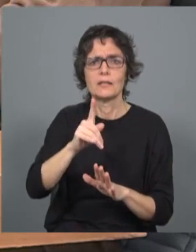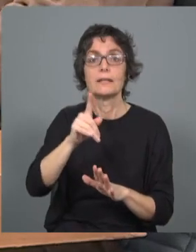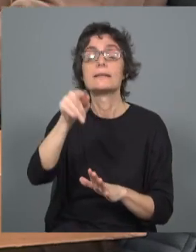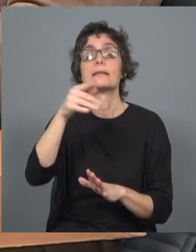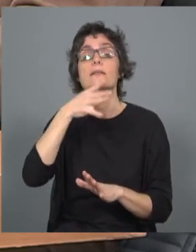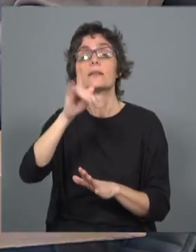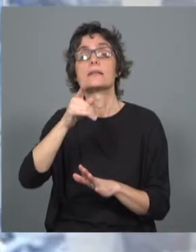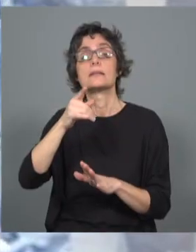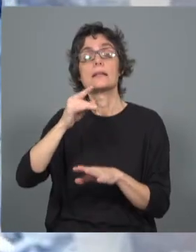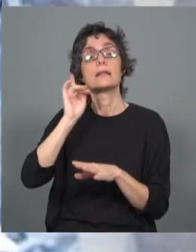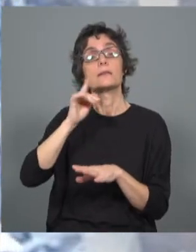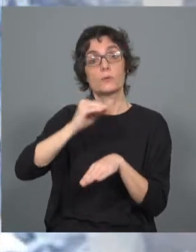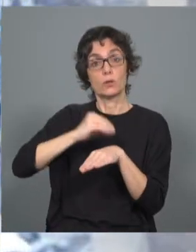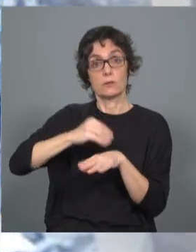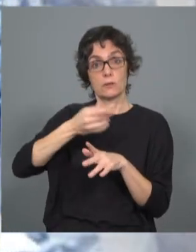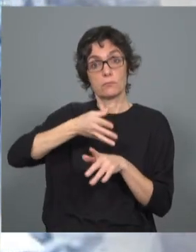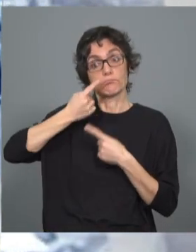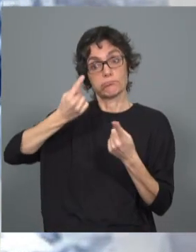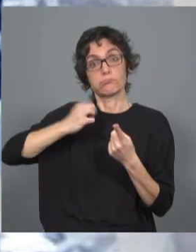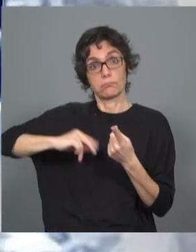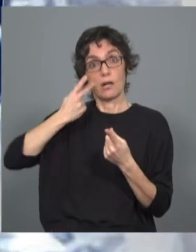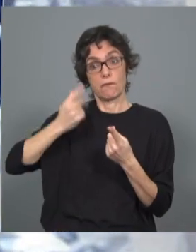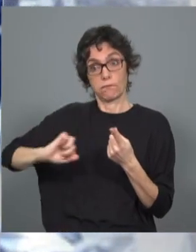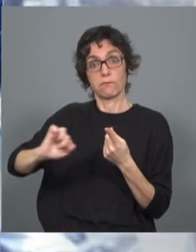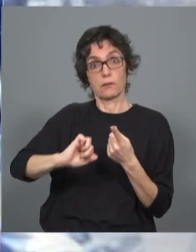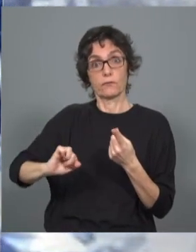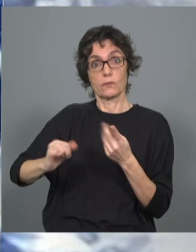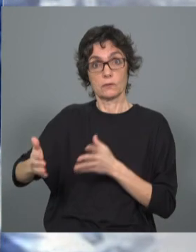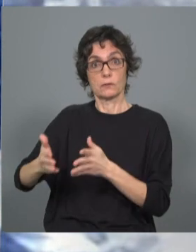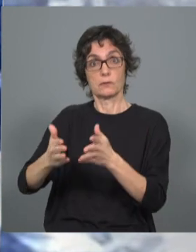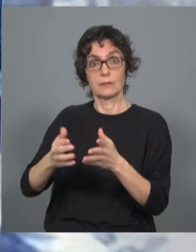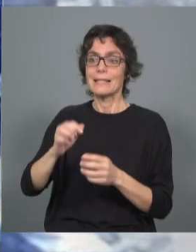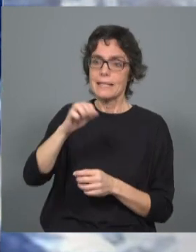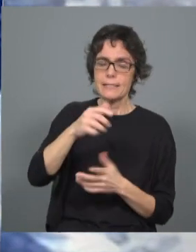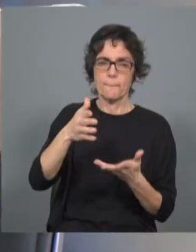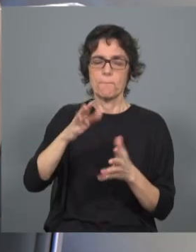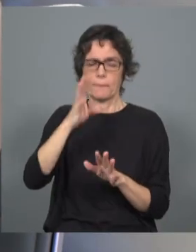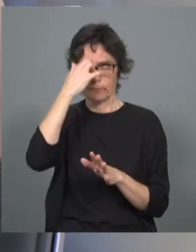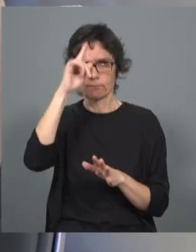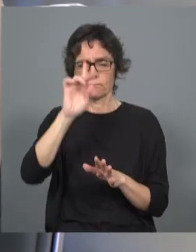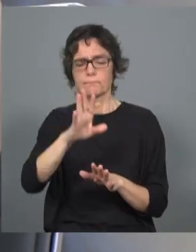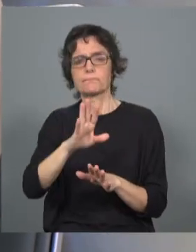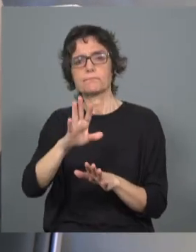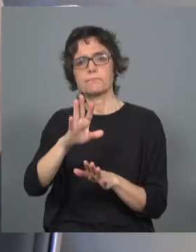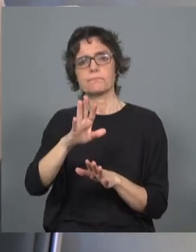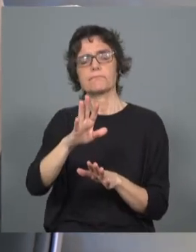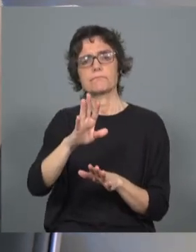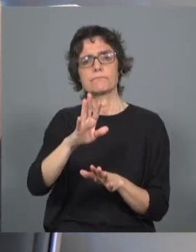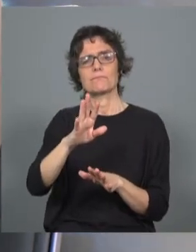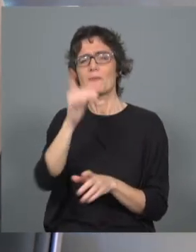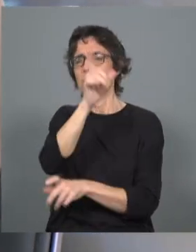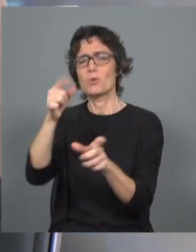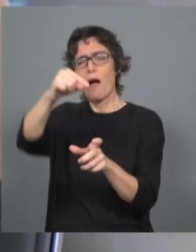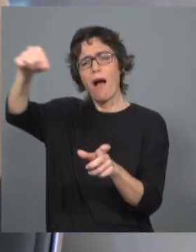de facto de dar esse testemunho do vosso percurso de vida. Sim, porque há tanta gente que quer